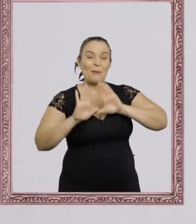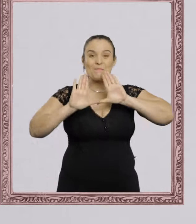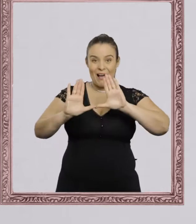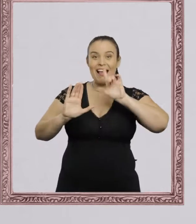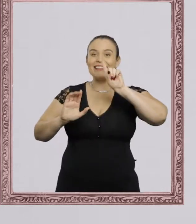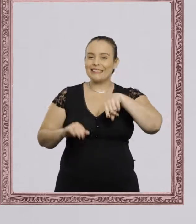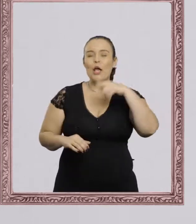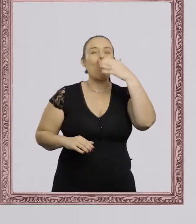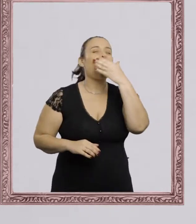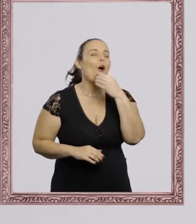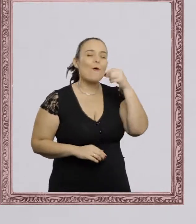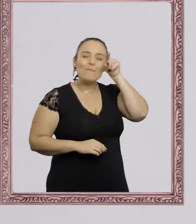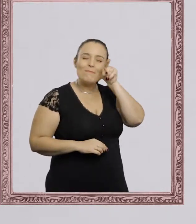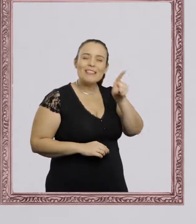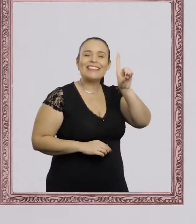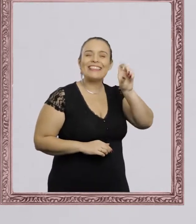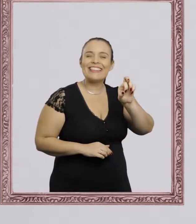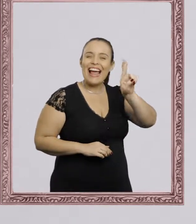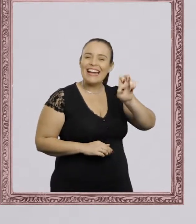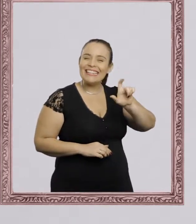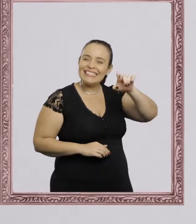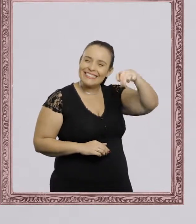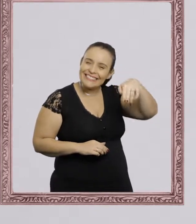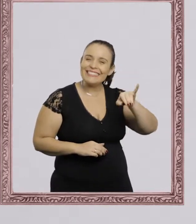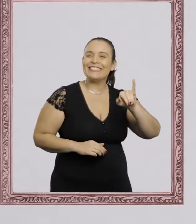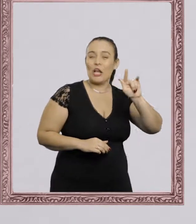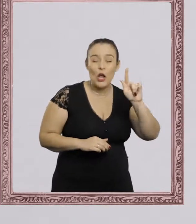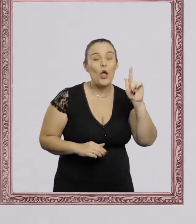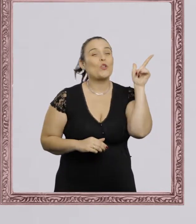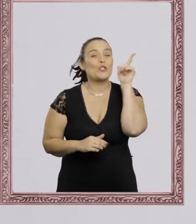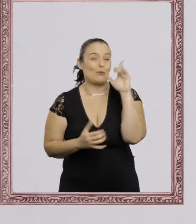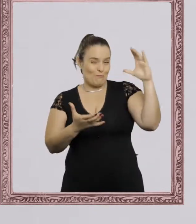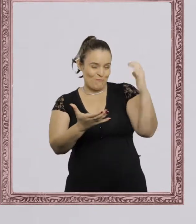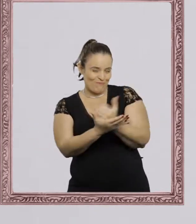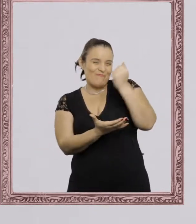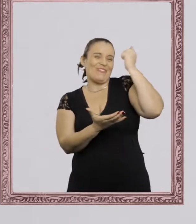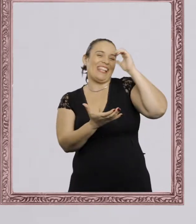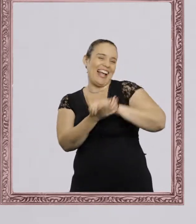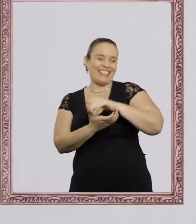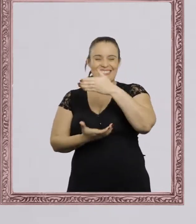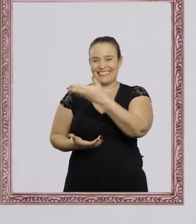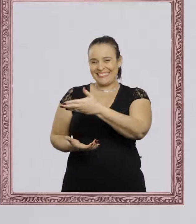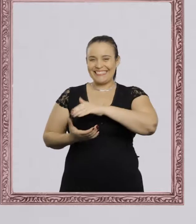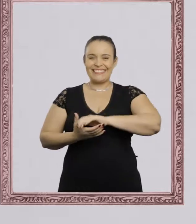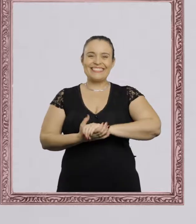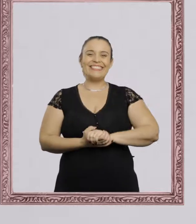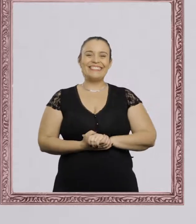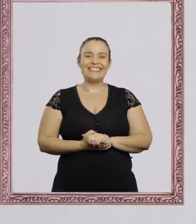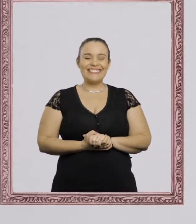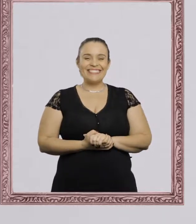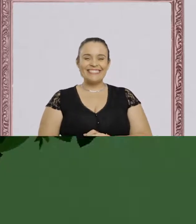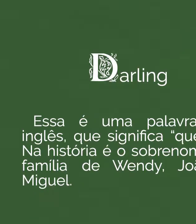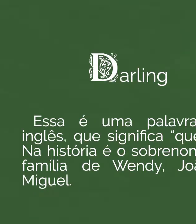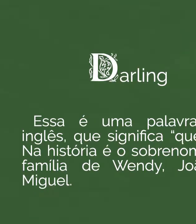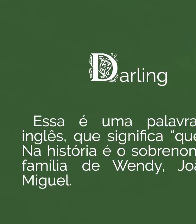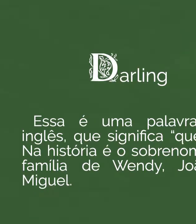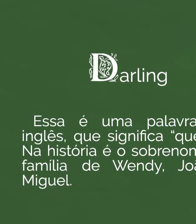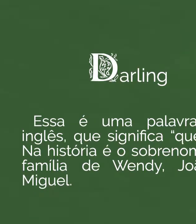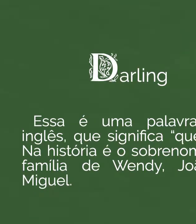ela. Mas foi o Sr. Darling que conquistou a Sra. Darling e casou-se com ela.